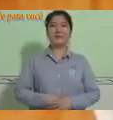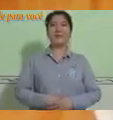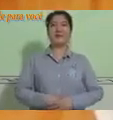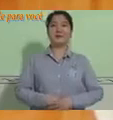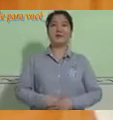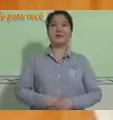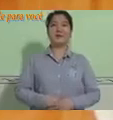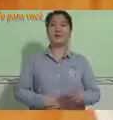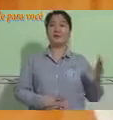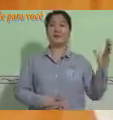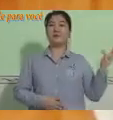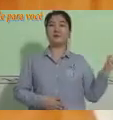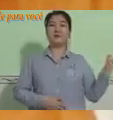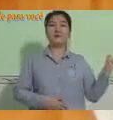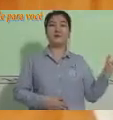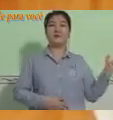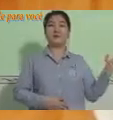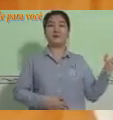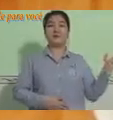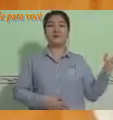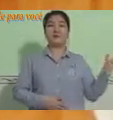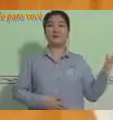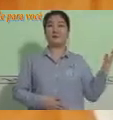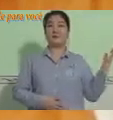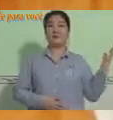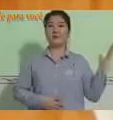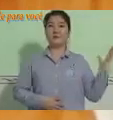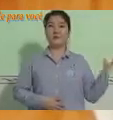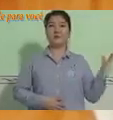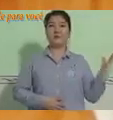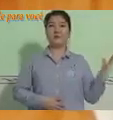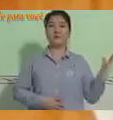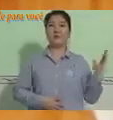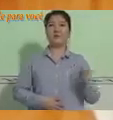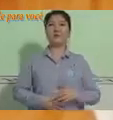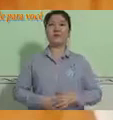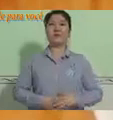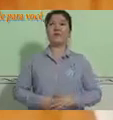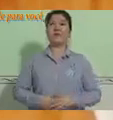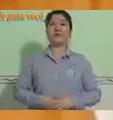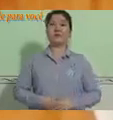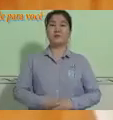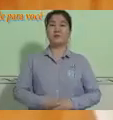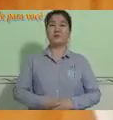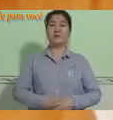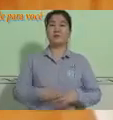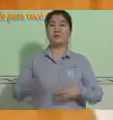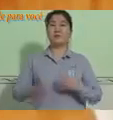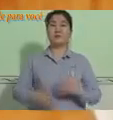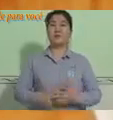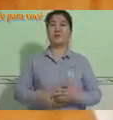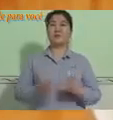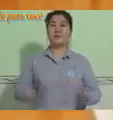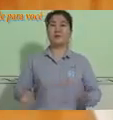picles, cogumelos e azeitonas, ponto e vírgula bolachas e bolos processados, incluindo as bolachas de águas ao